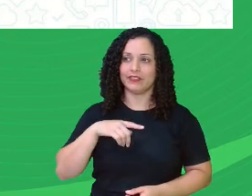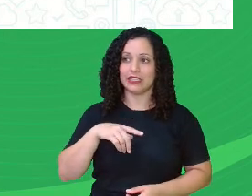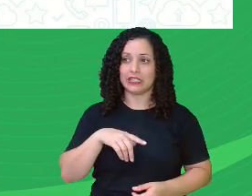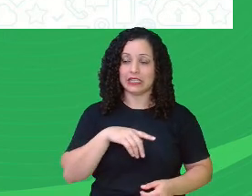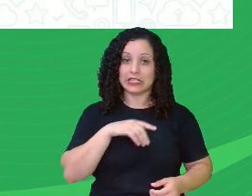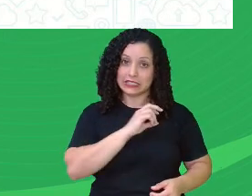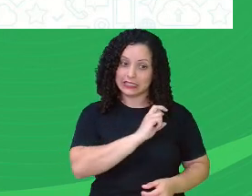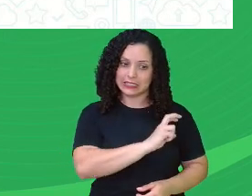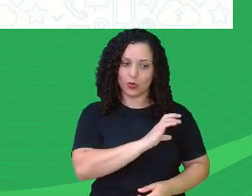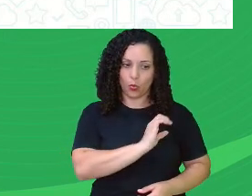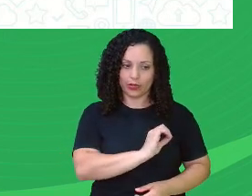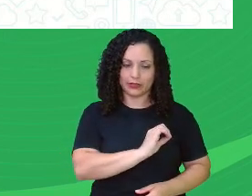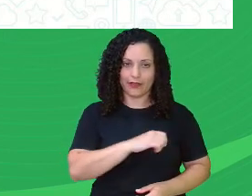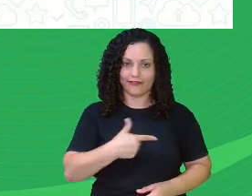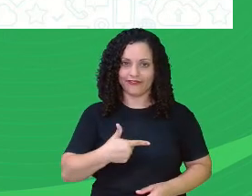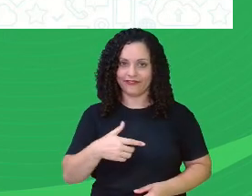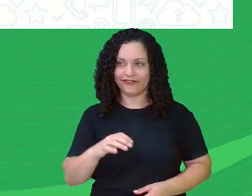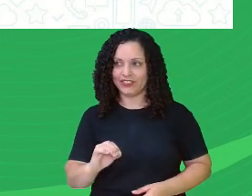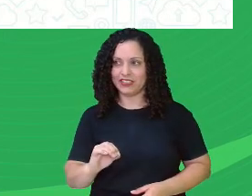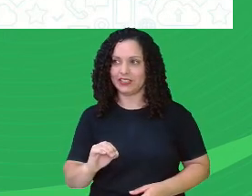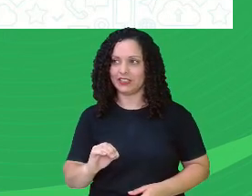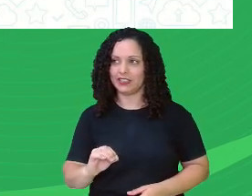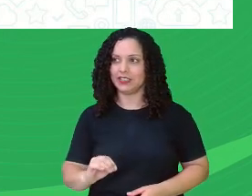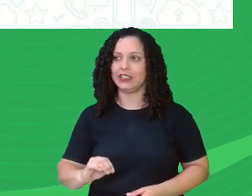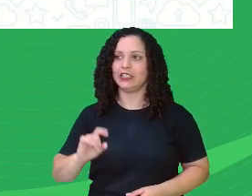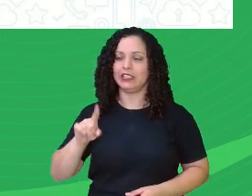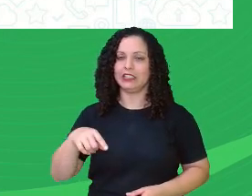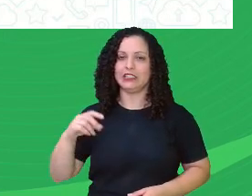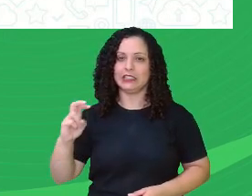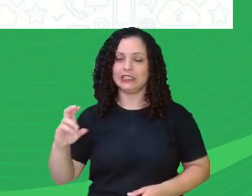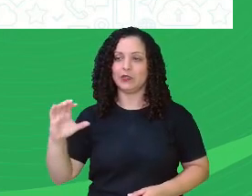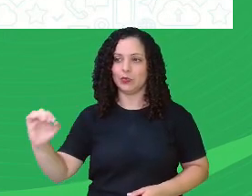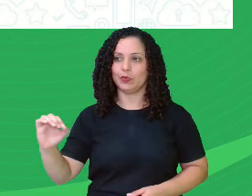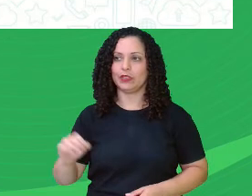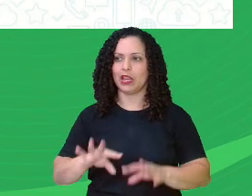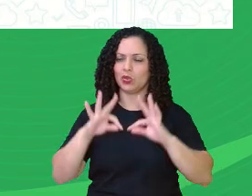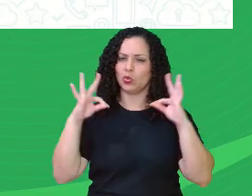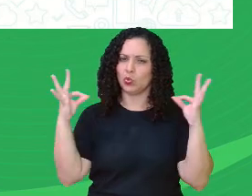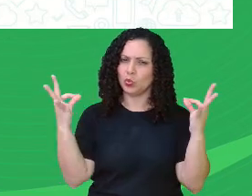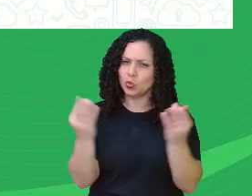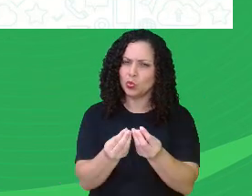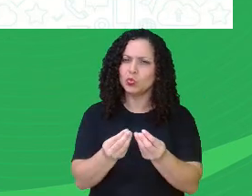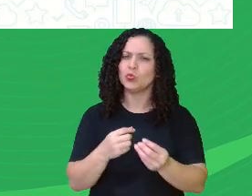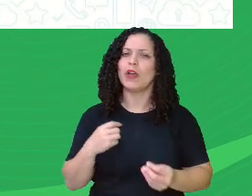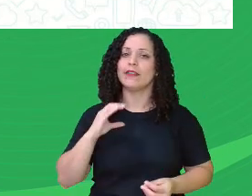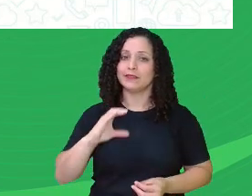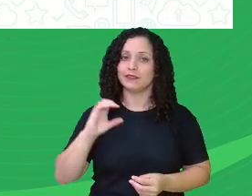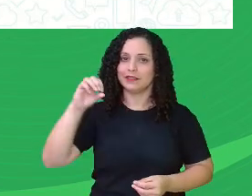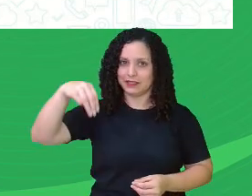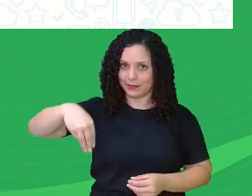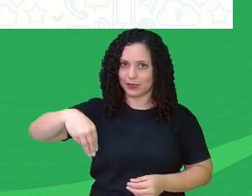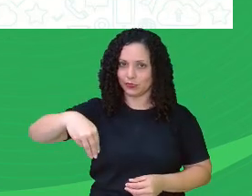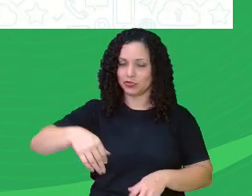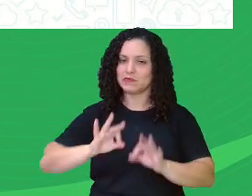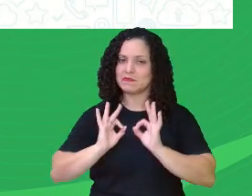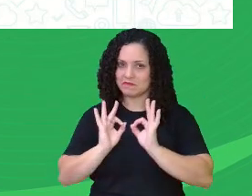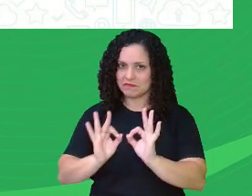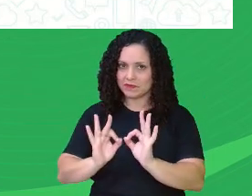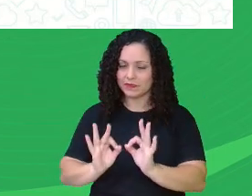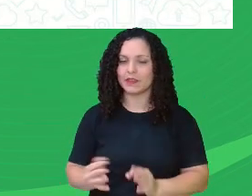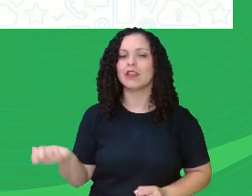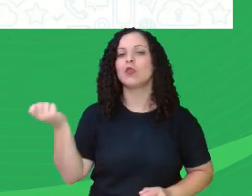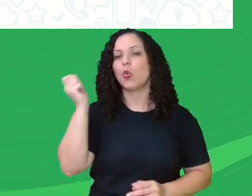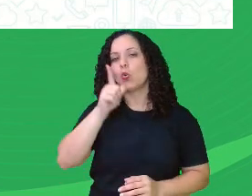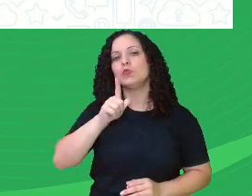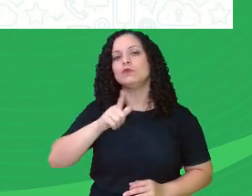altura. Primeira observação, as unidades de medida são semelhantes, tudo é centímetro, massa. Então dá para calcular aí já o volume